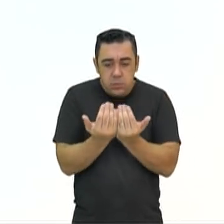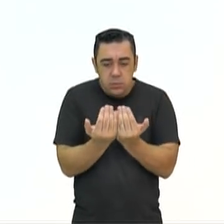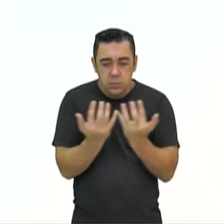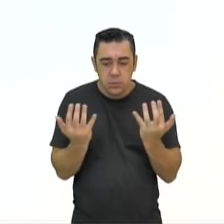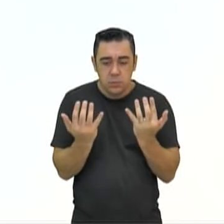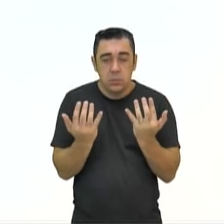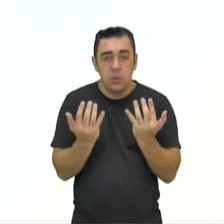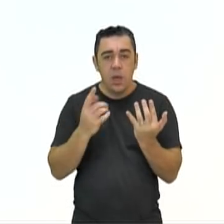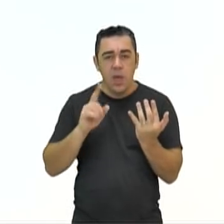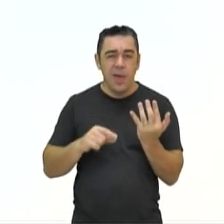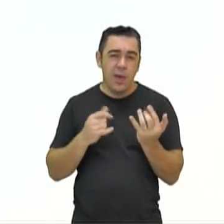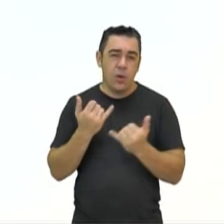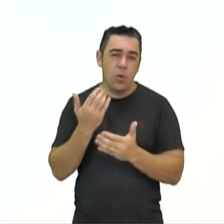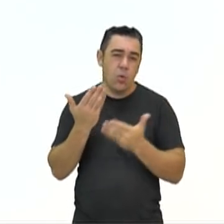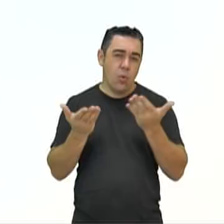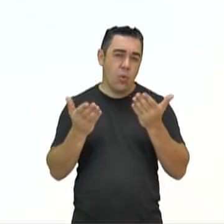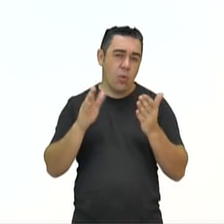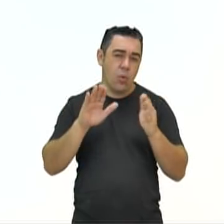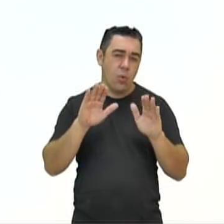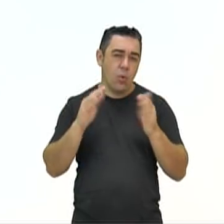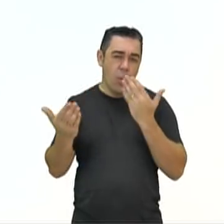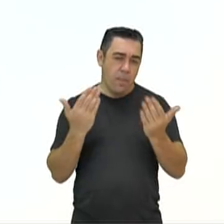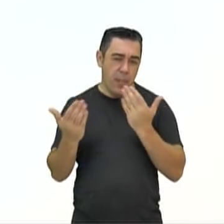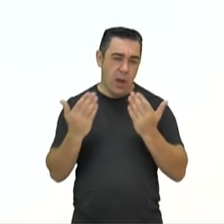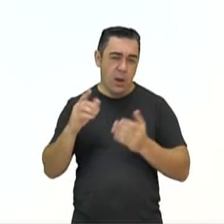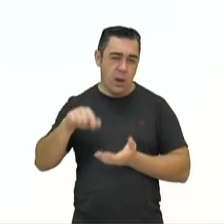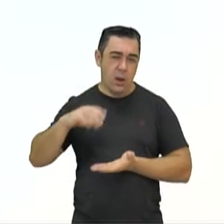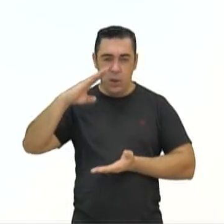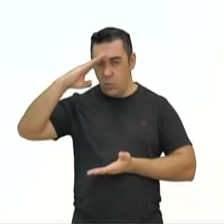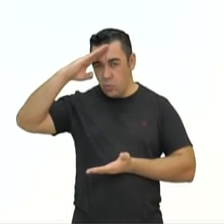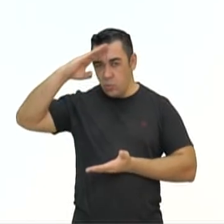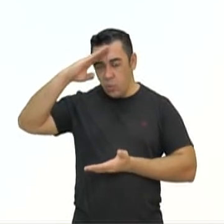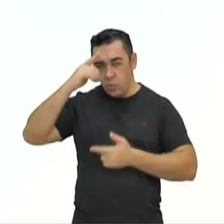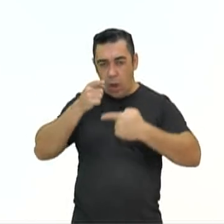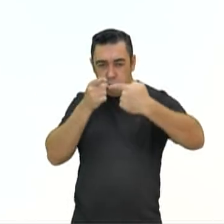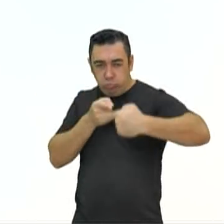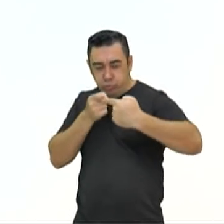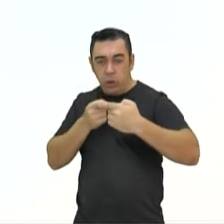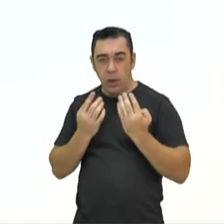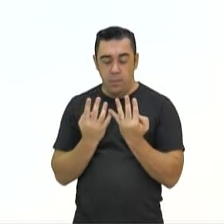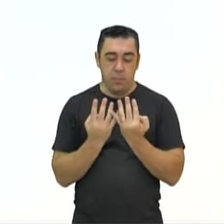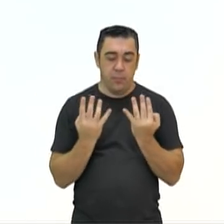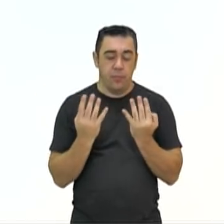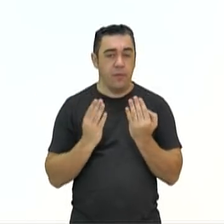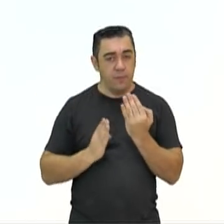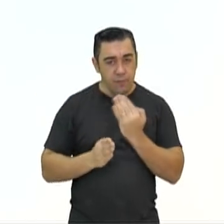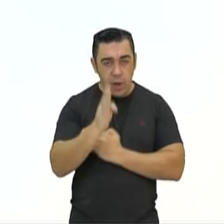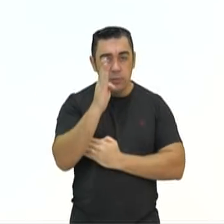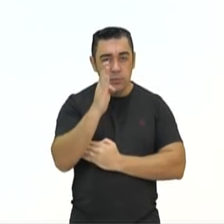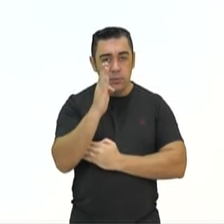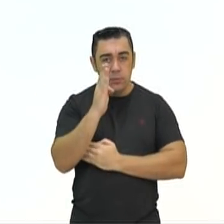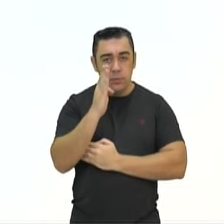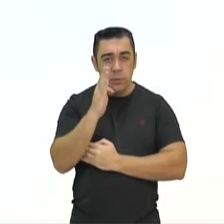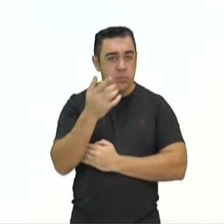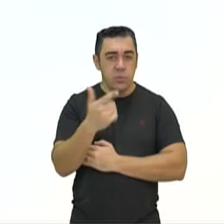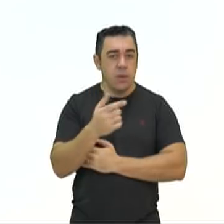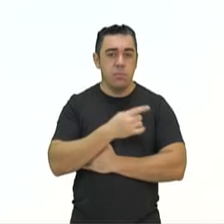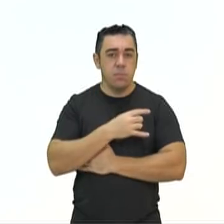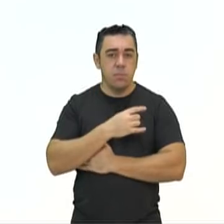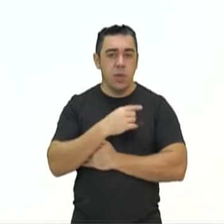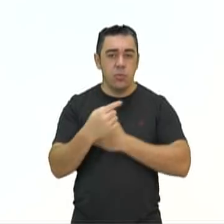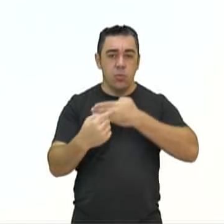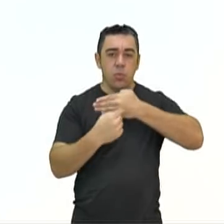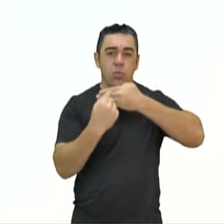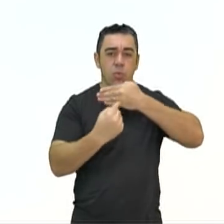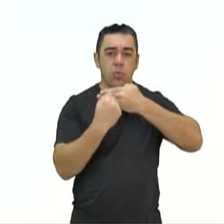que ele é o soldado, né? É o cara que vai para a batalha, que vai para a briga ali no jogo de tabuleiro, é o peão. Então, ele não tem medo de defender